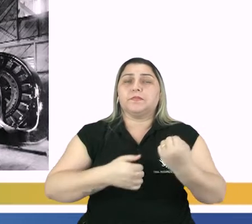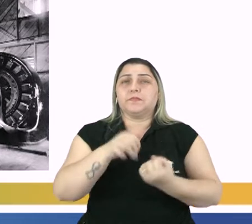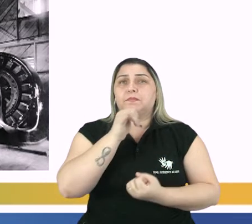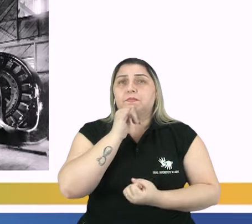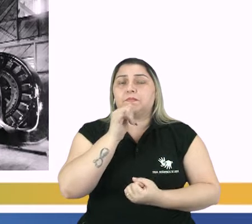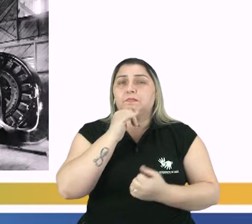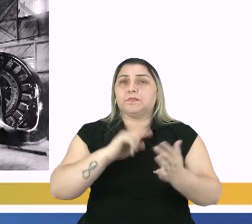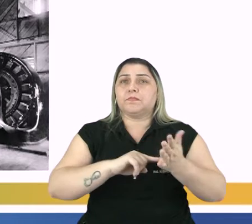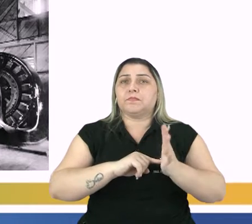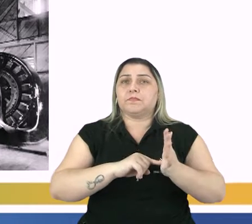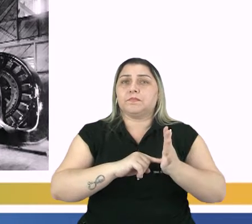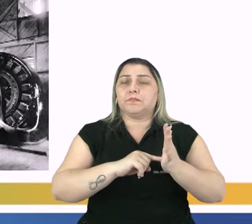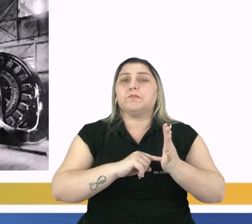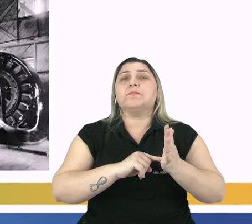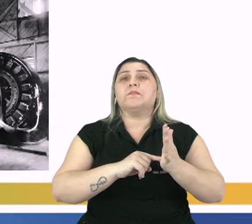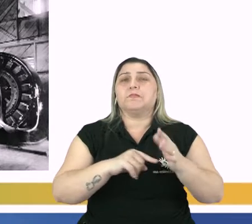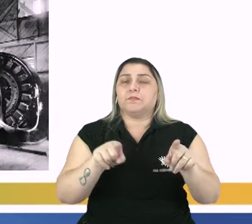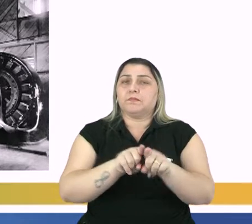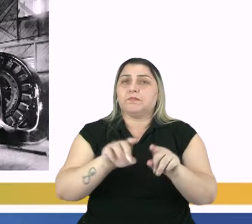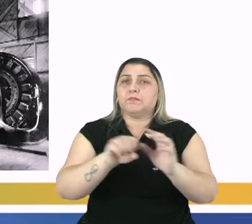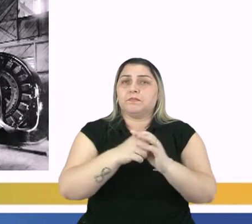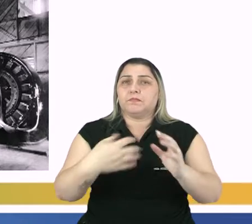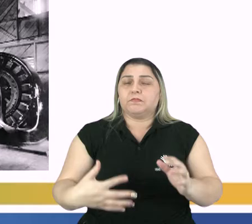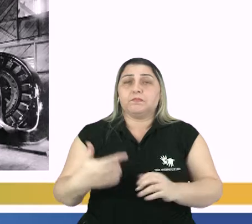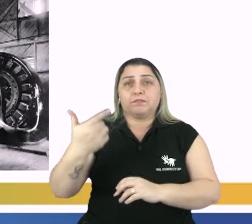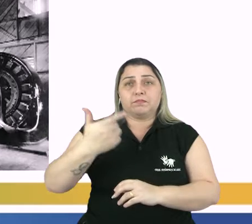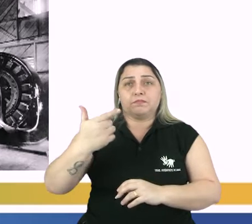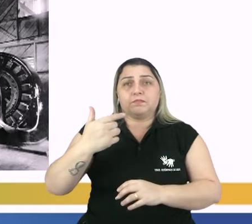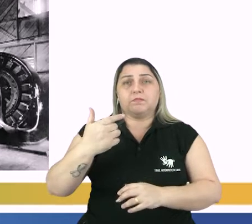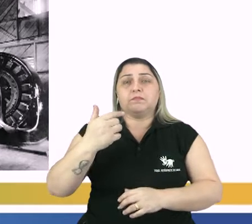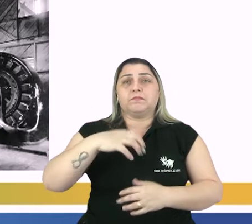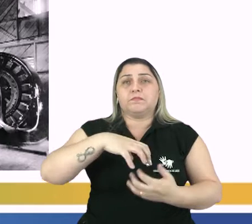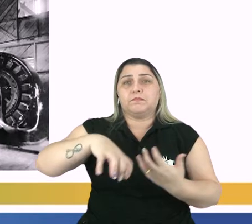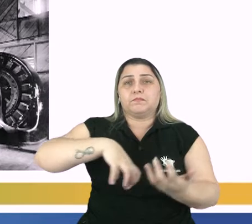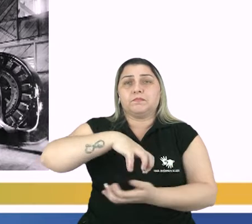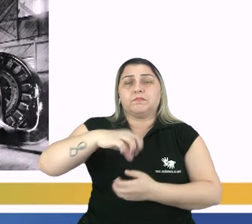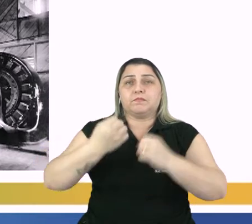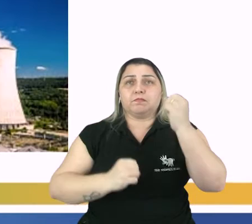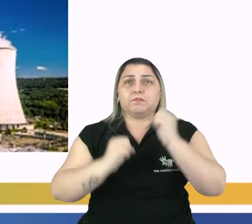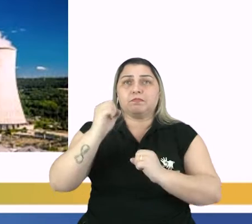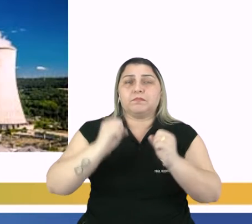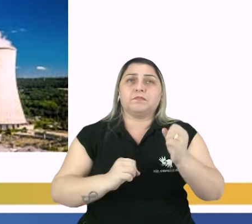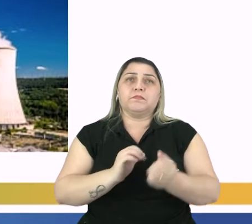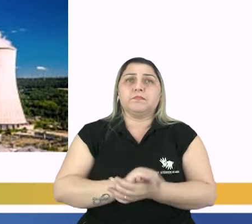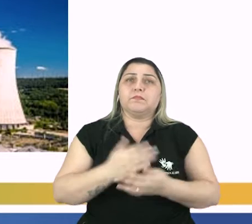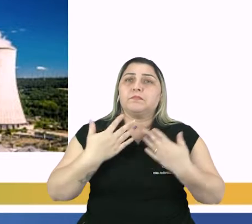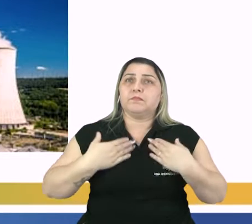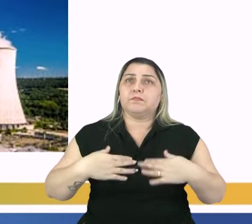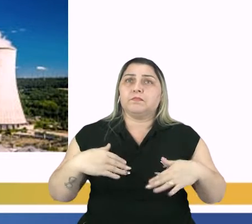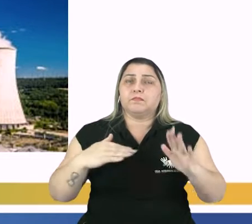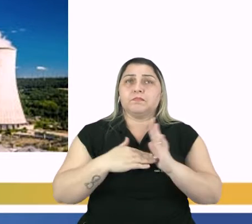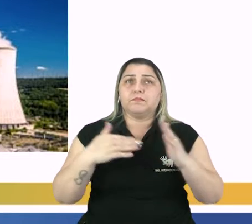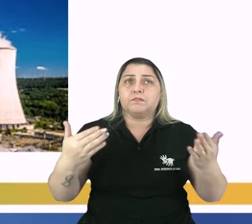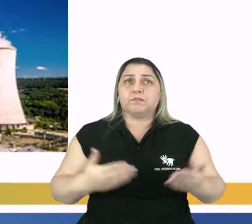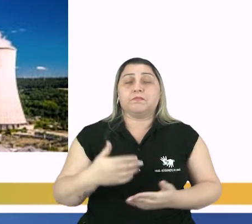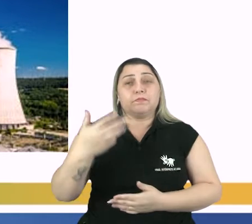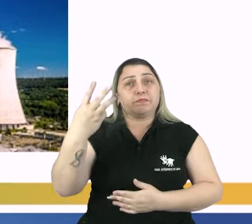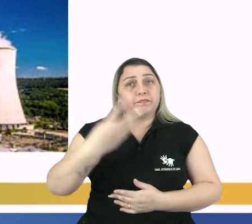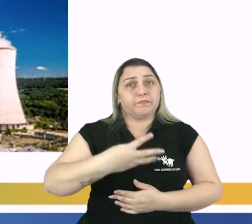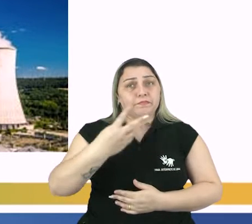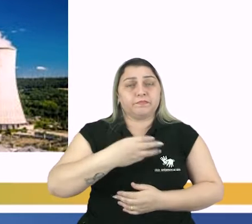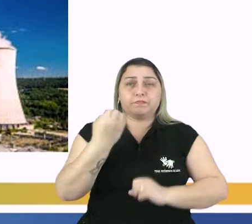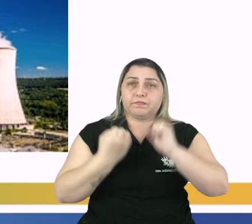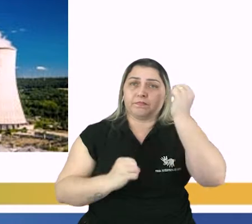exemplo, o motor a combustão, também é uma característica da segunda Revolução Industrial. Tranquilo até aqui? E a